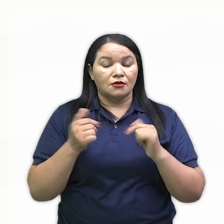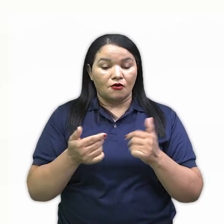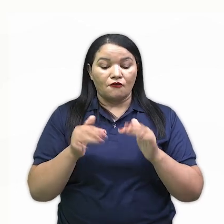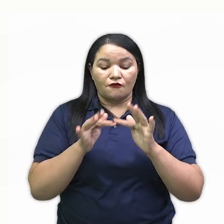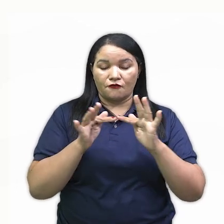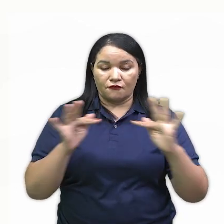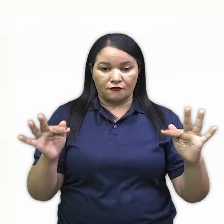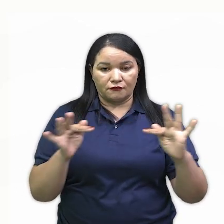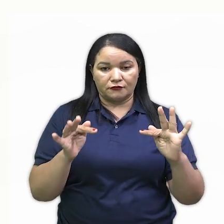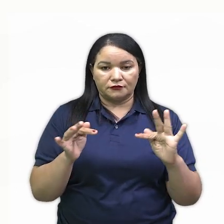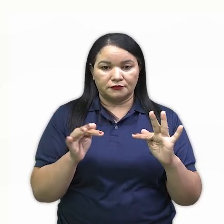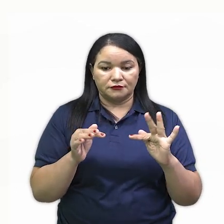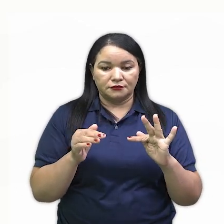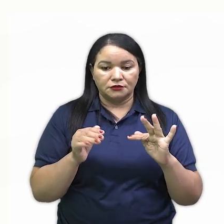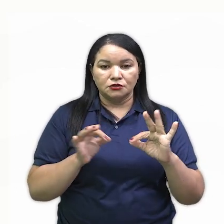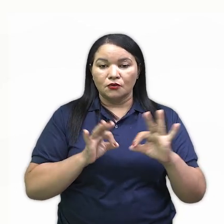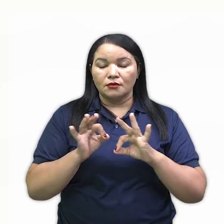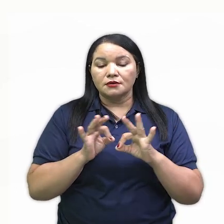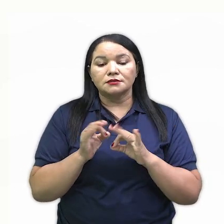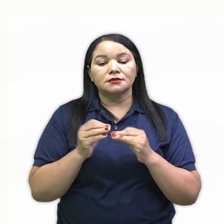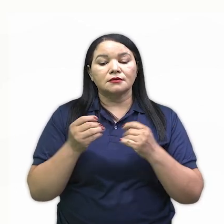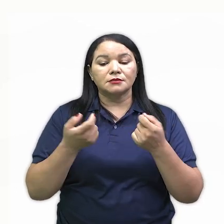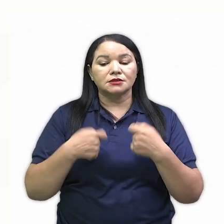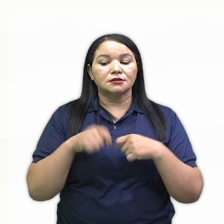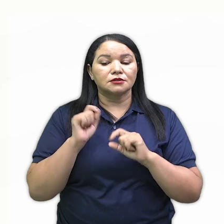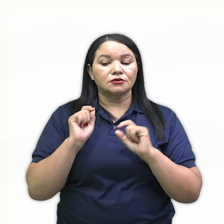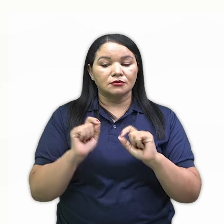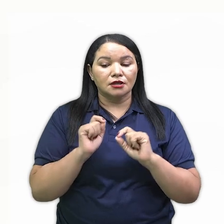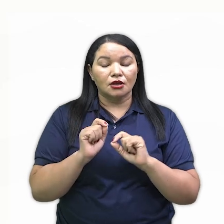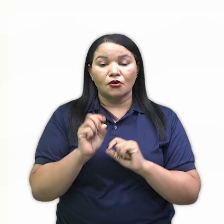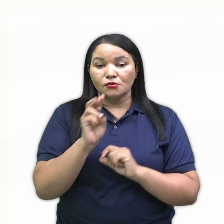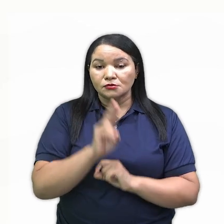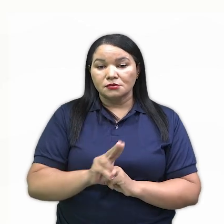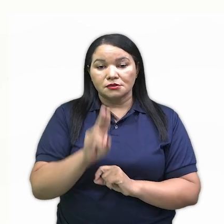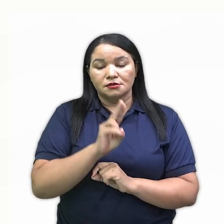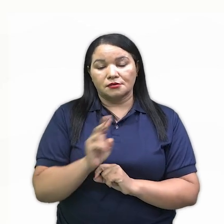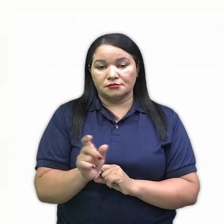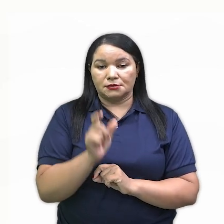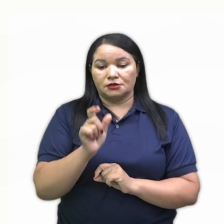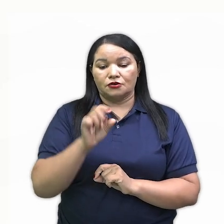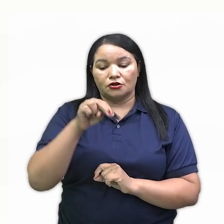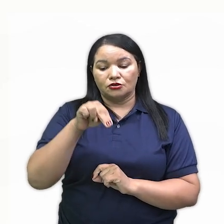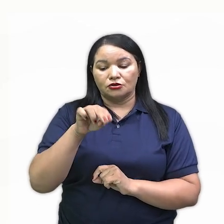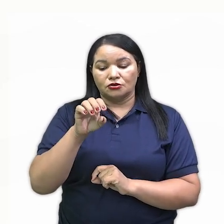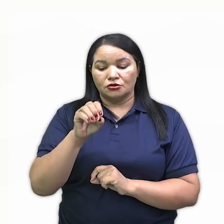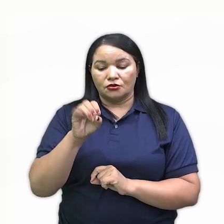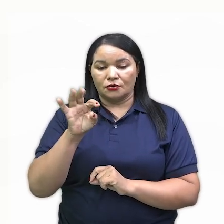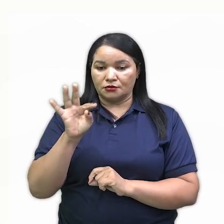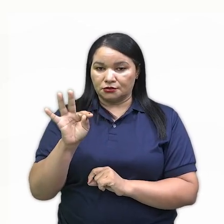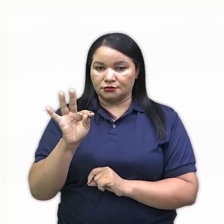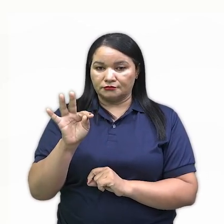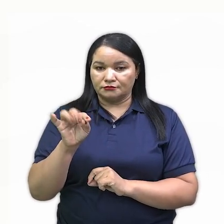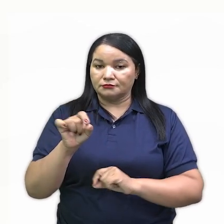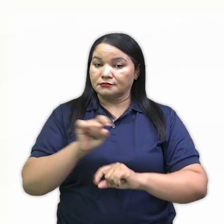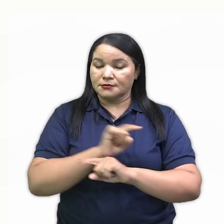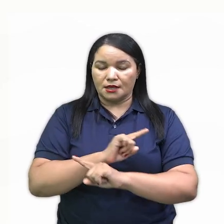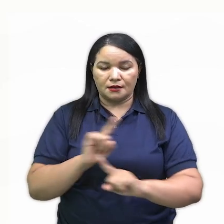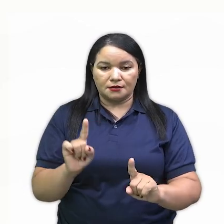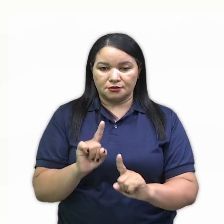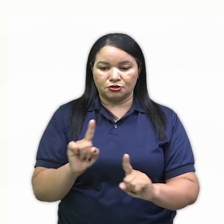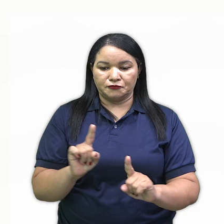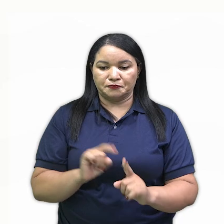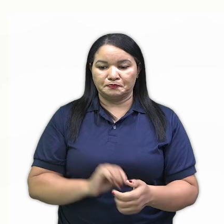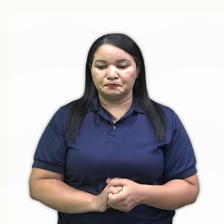frases negativas, como nós colocamos aqui, ó, nós vamos utilizar o not após o verbo to